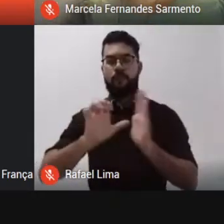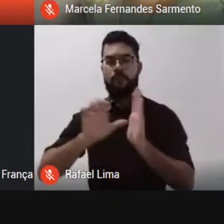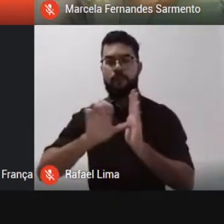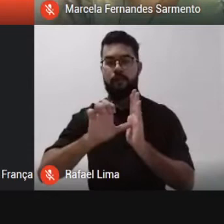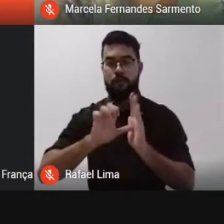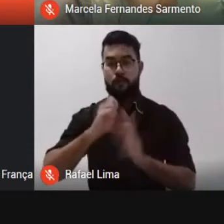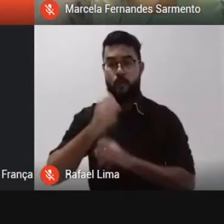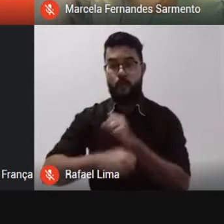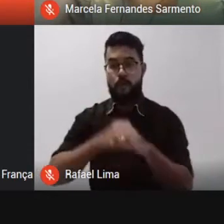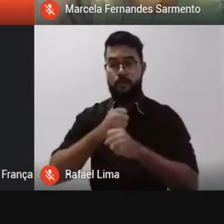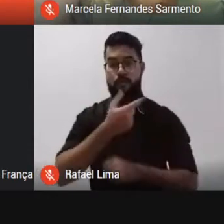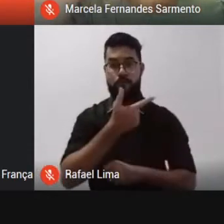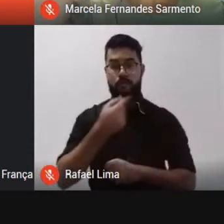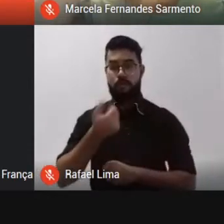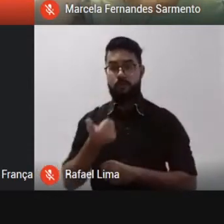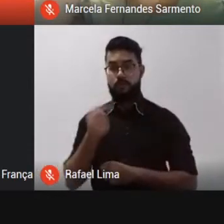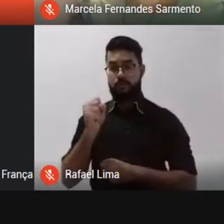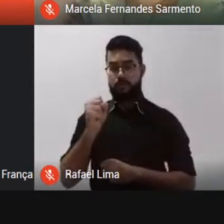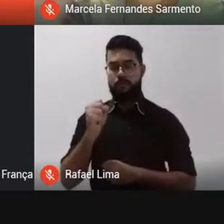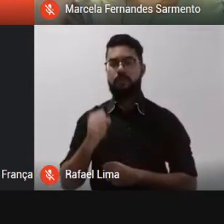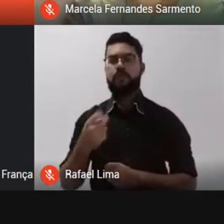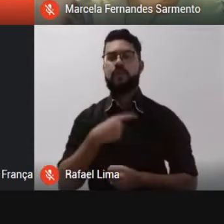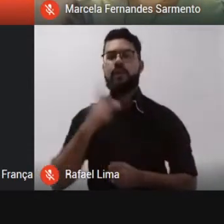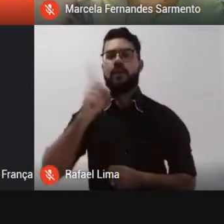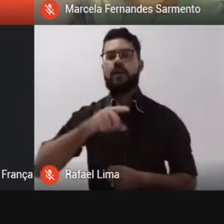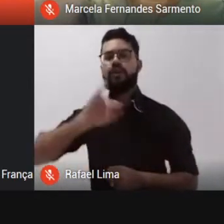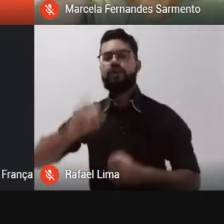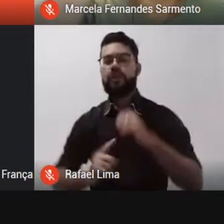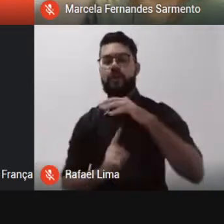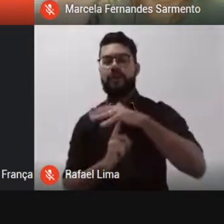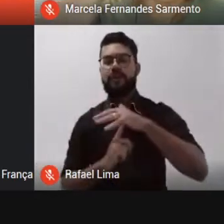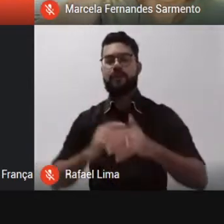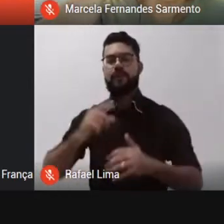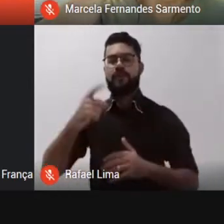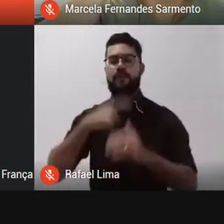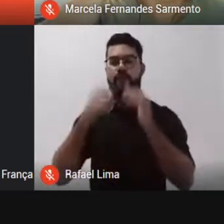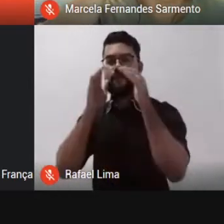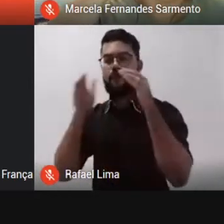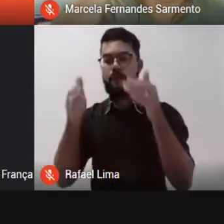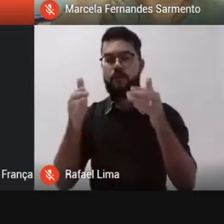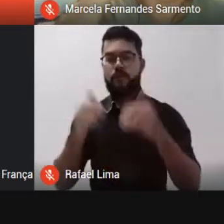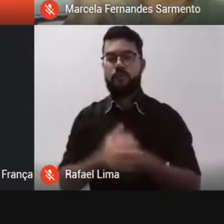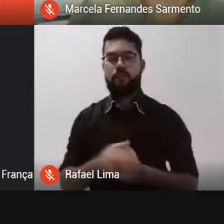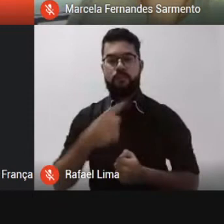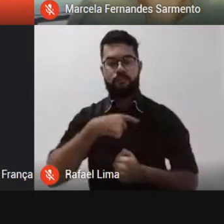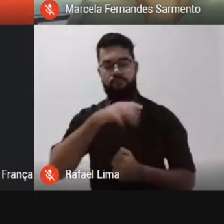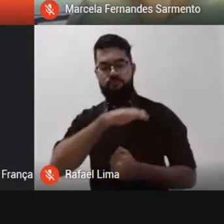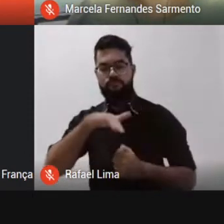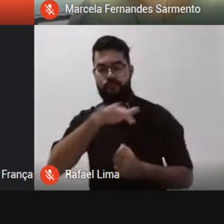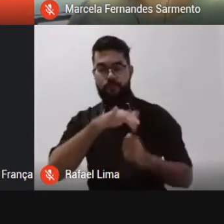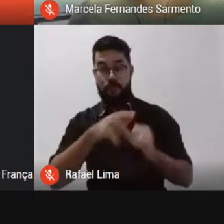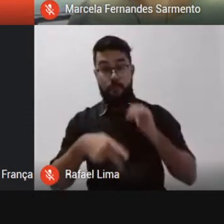programa Jaguaribe Foco, que é um programa de edital de trabalhos internos do Campo João Pessoa.